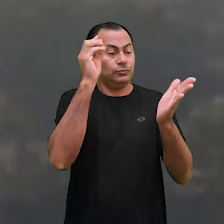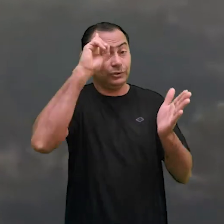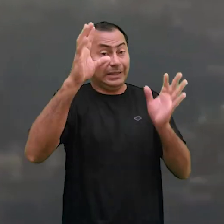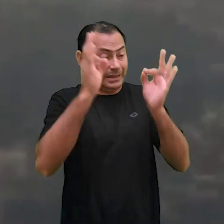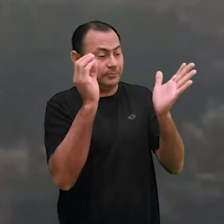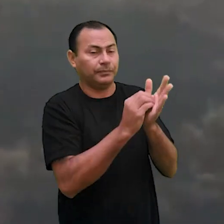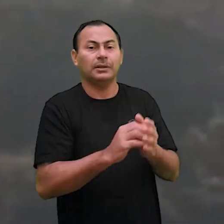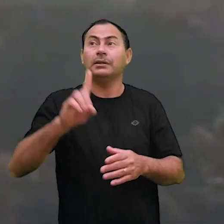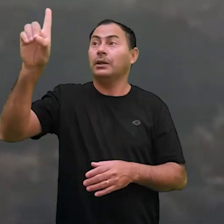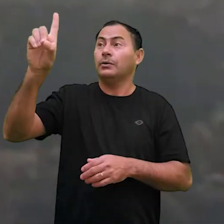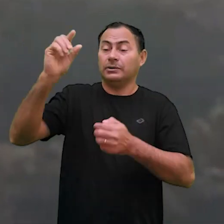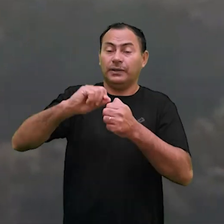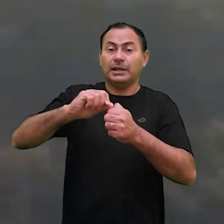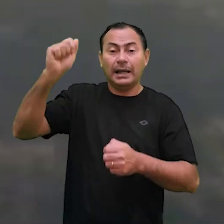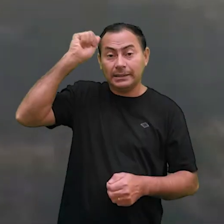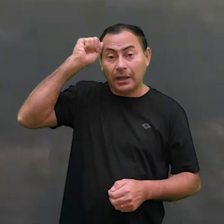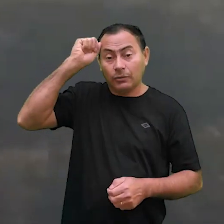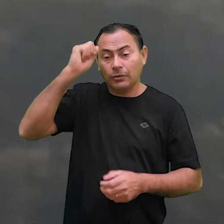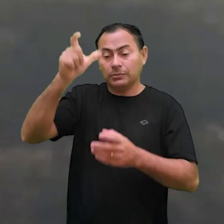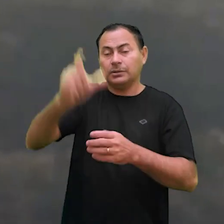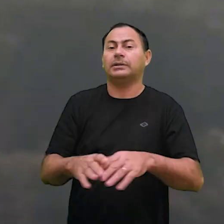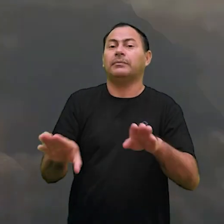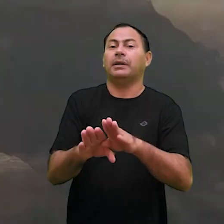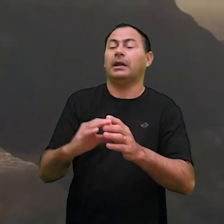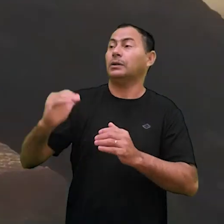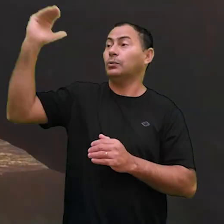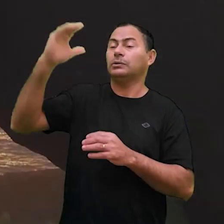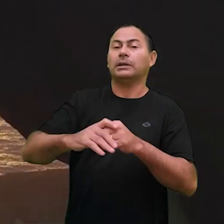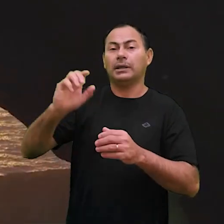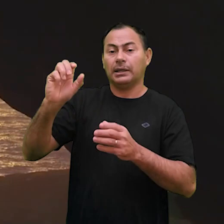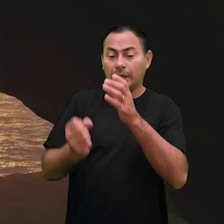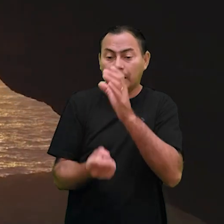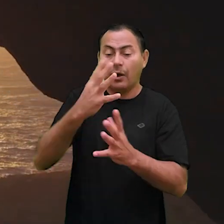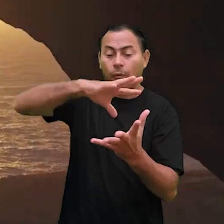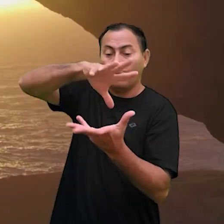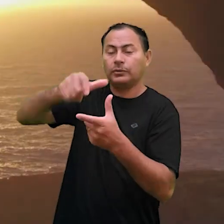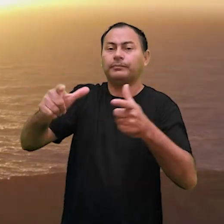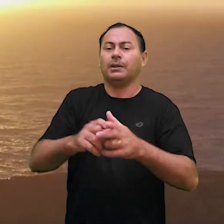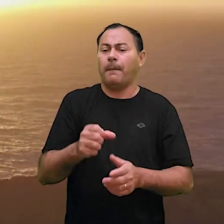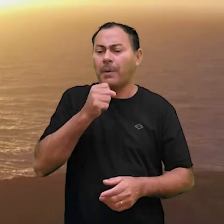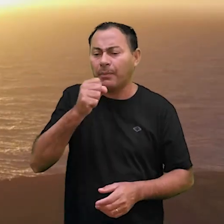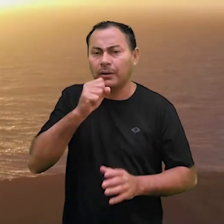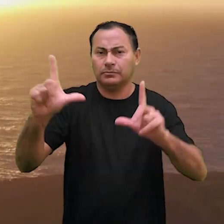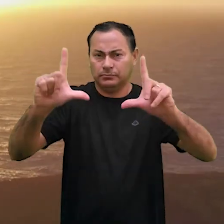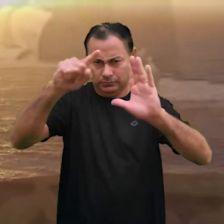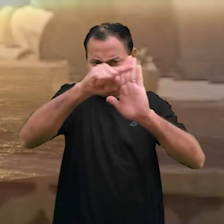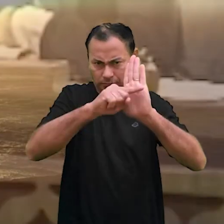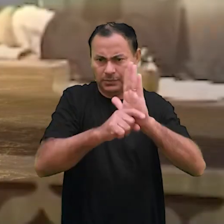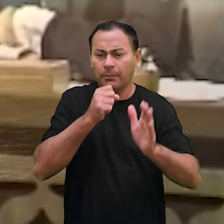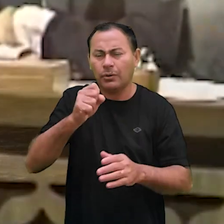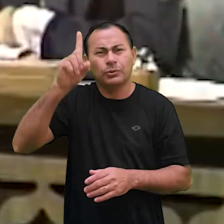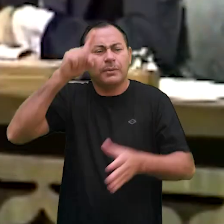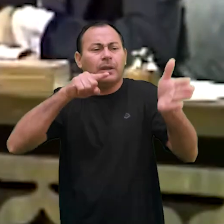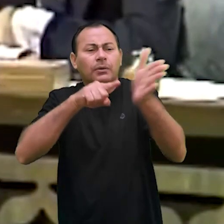data. Se Deus pôde criar Adão como adulto, ele pôde criar um universo adulto, é lógico. Um repórter